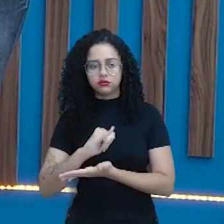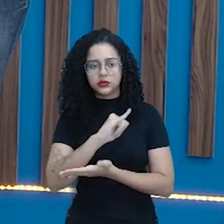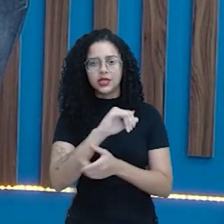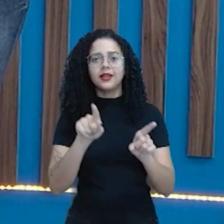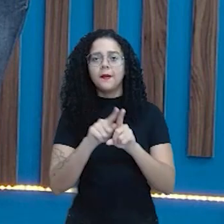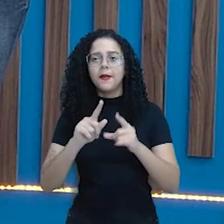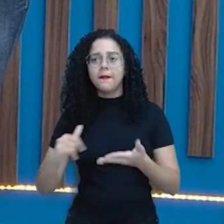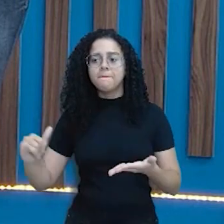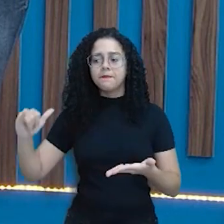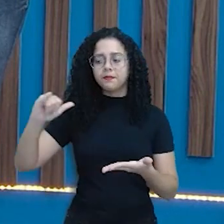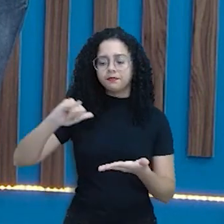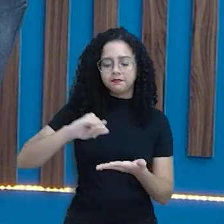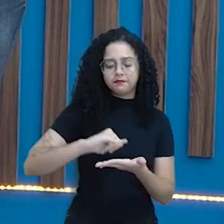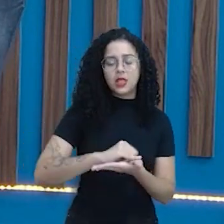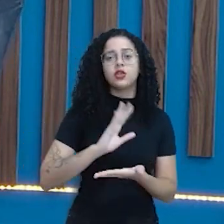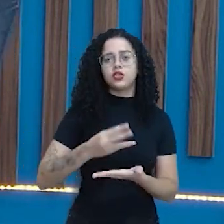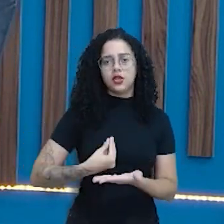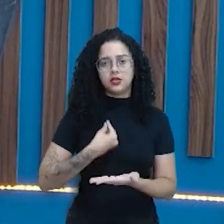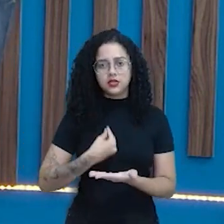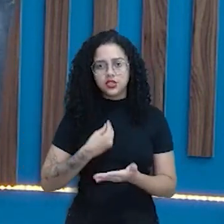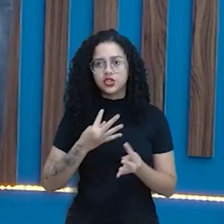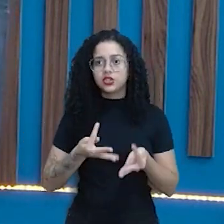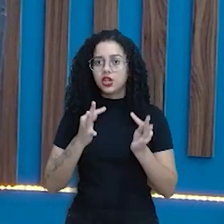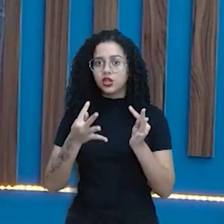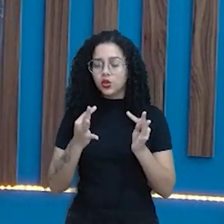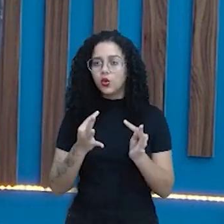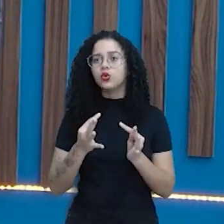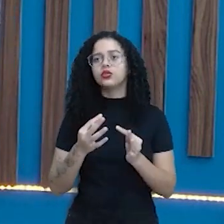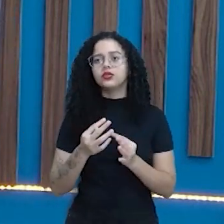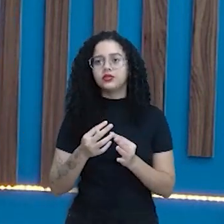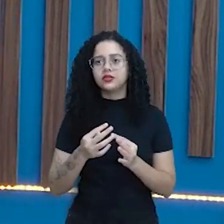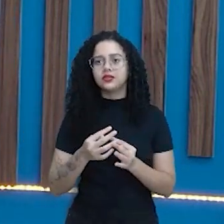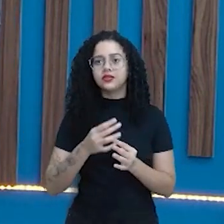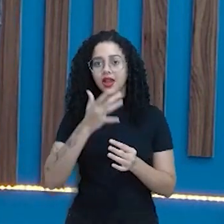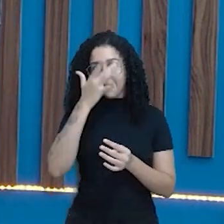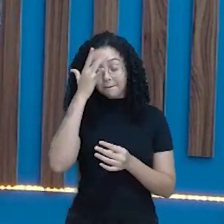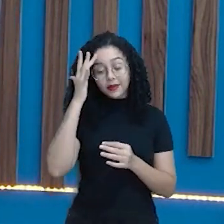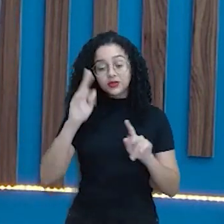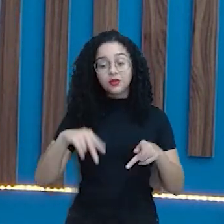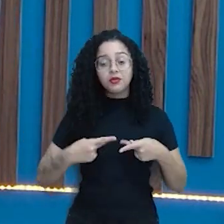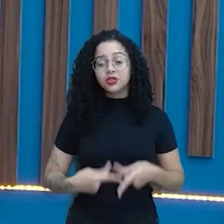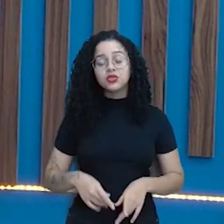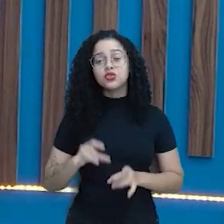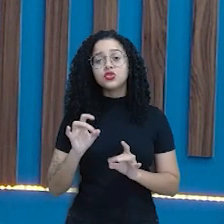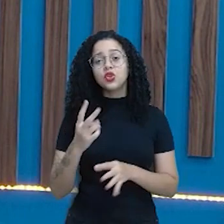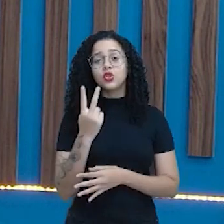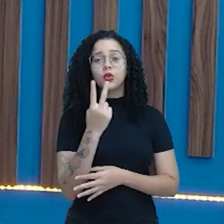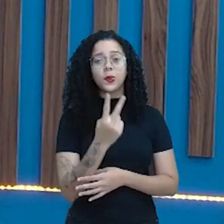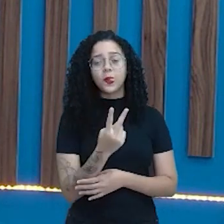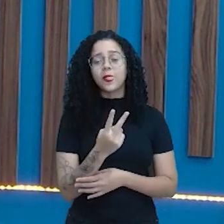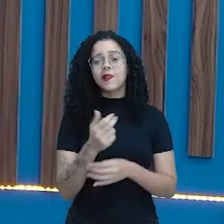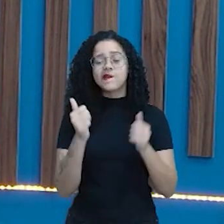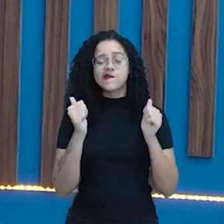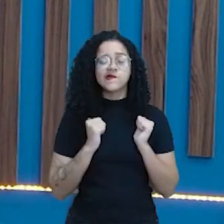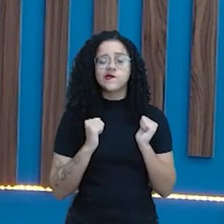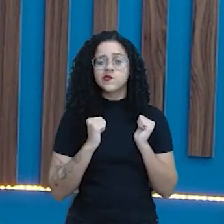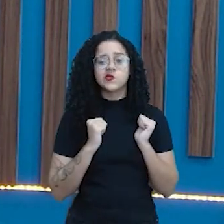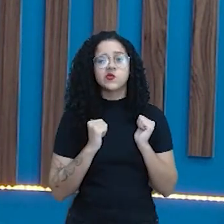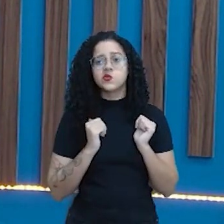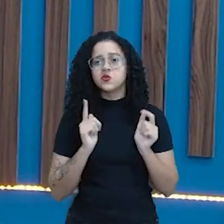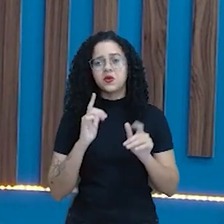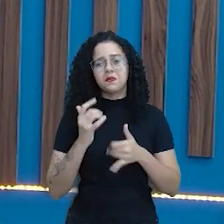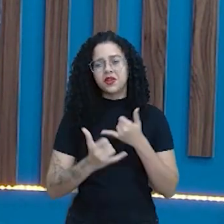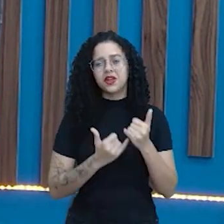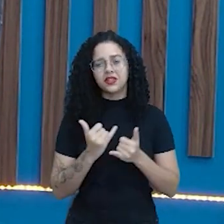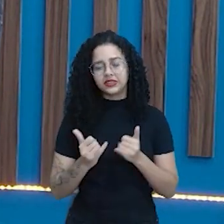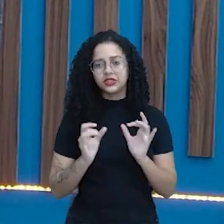tecnologia suficiente para isso. Até brinca lá que o piloto e o copiloto tá lá só como mais 2 passageiros, né? A brincadeira nesse sentido, né?